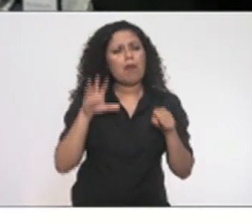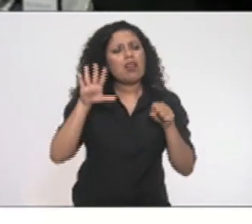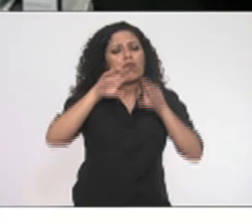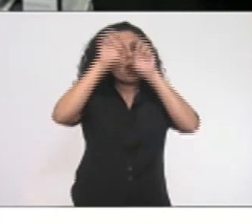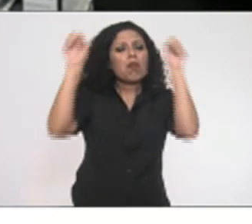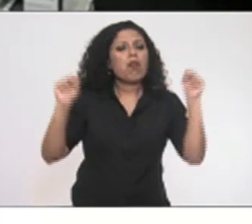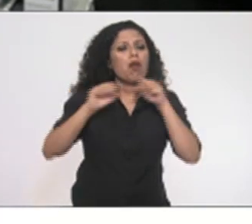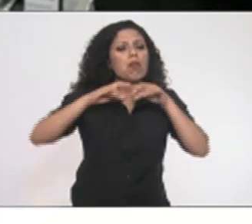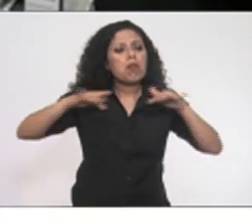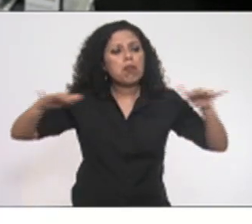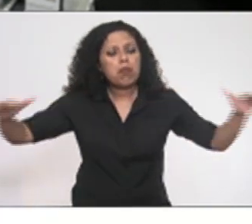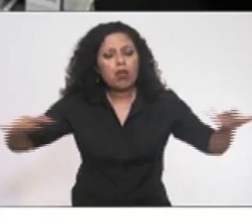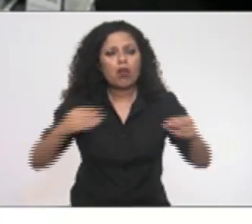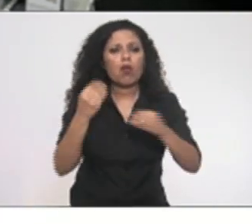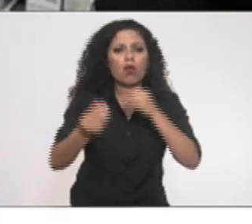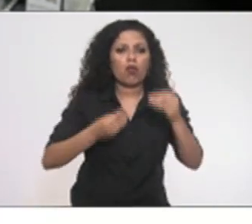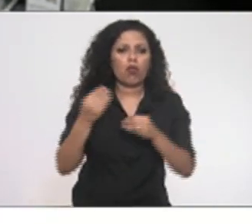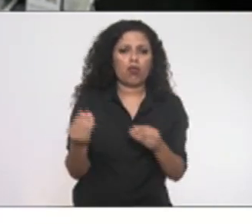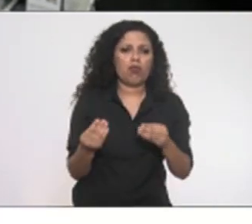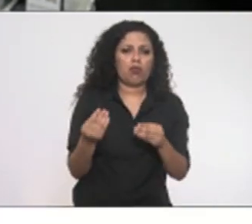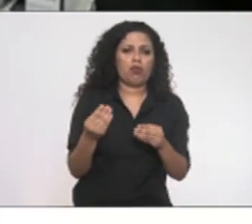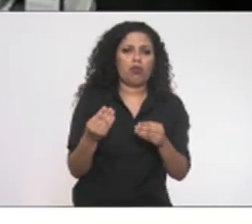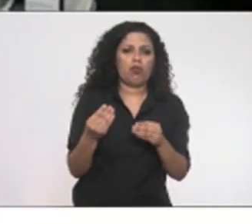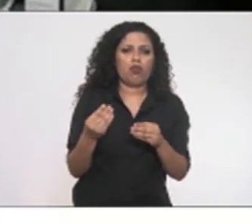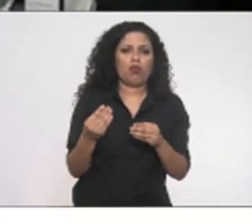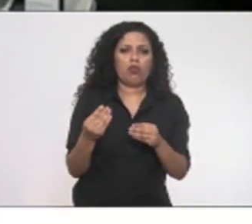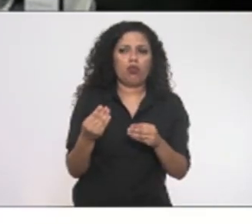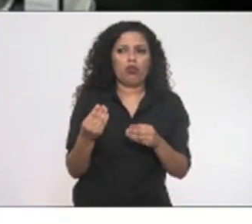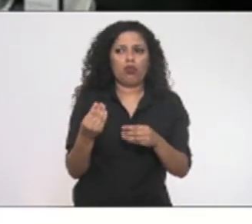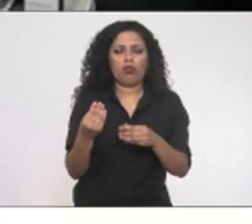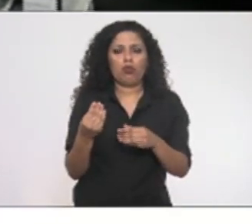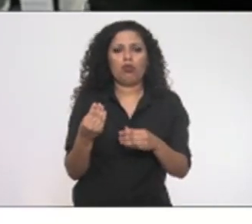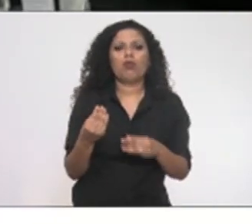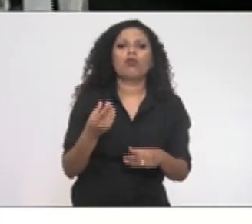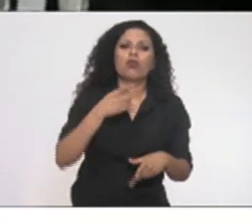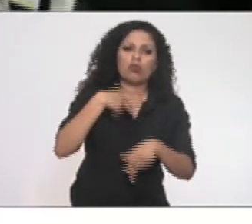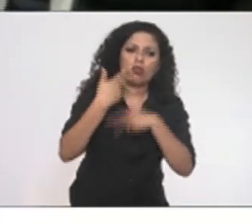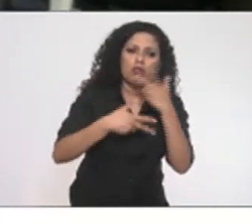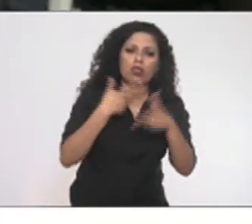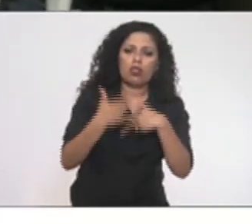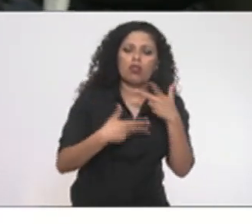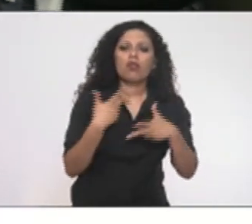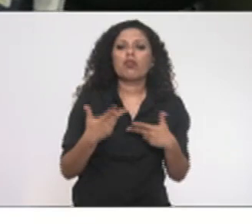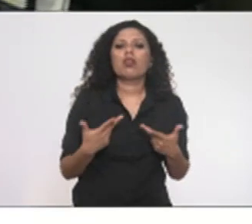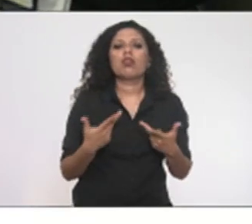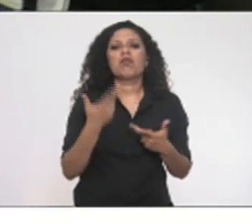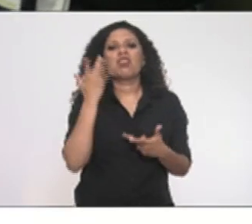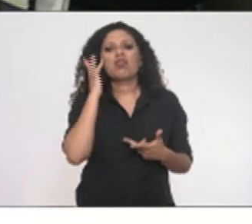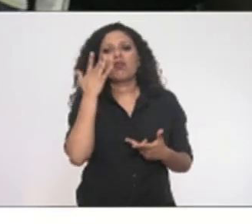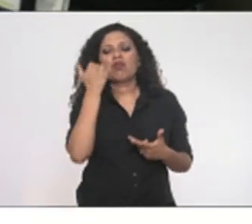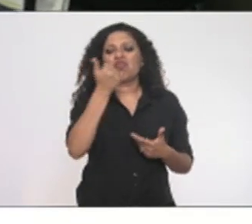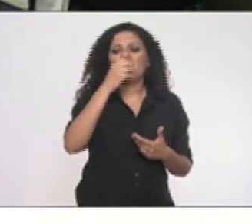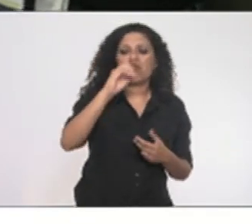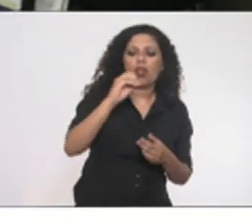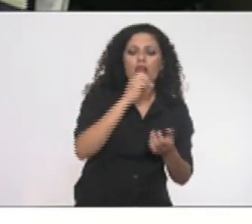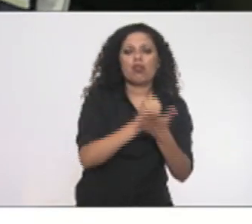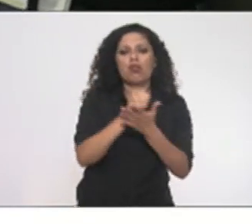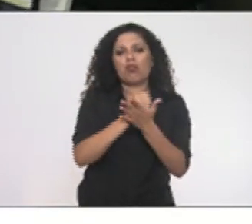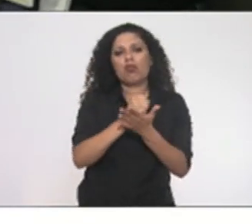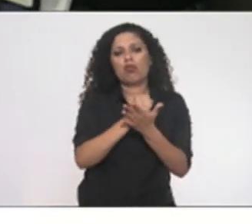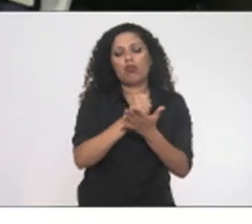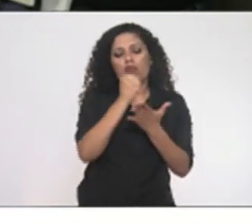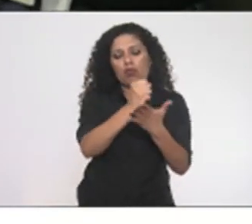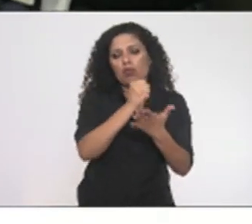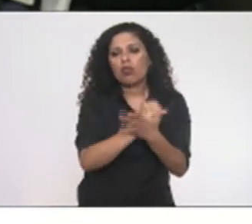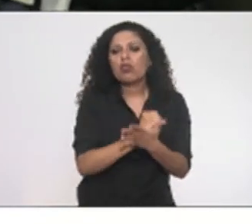expansão, como esse investimento tem que ser amortizado, a gente provavelmente deixaria contratos maiores, a gente pensa algo como 10 anos de contrato para